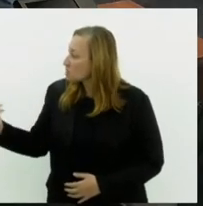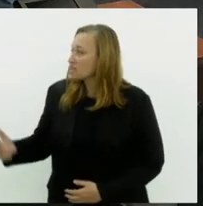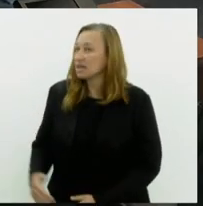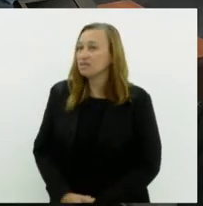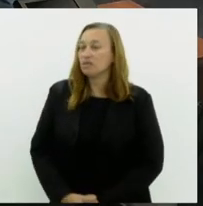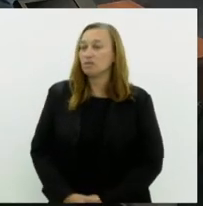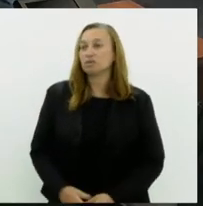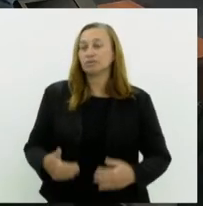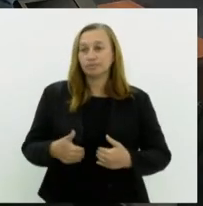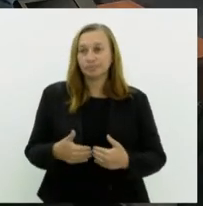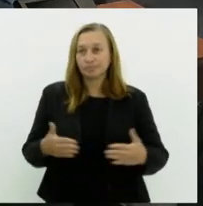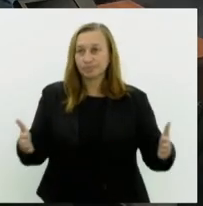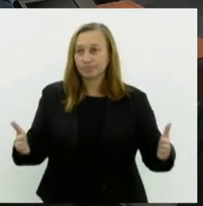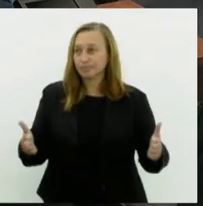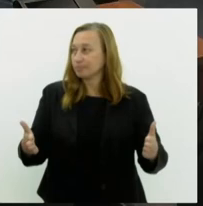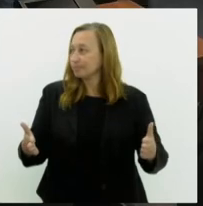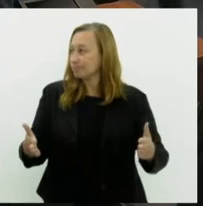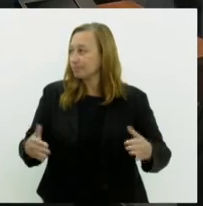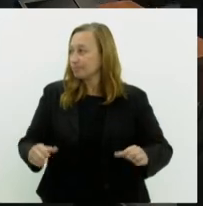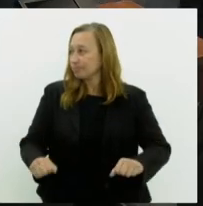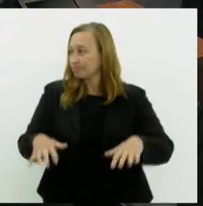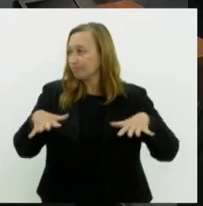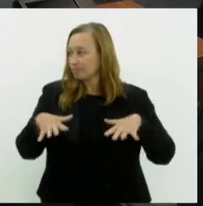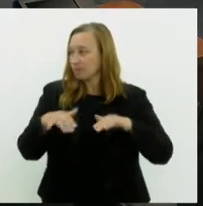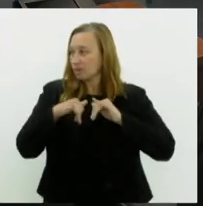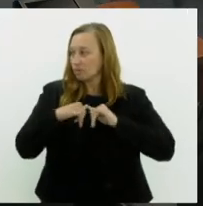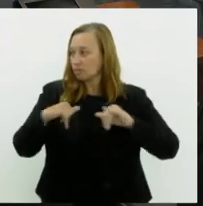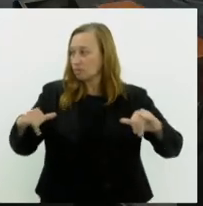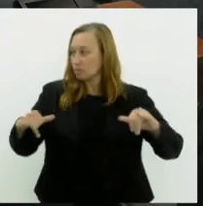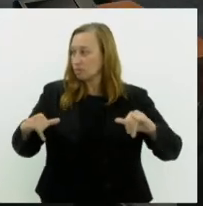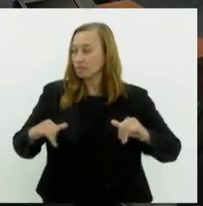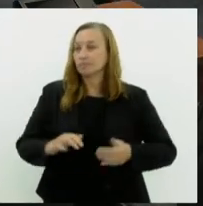Está reaberta a sessão. Anuncio.